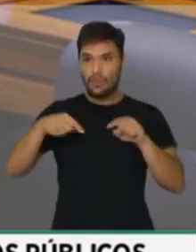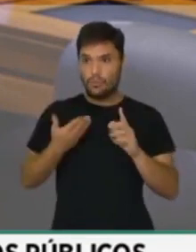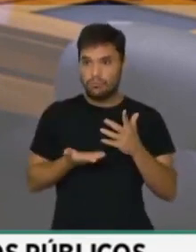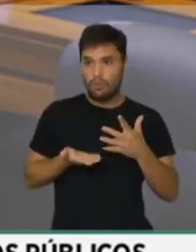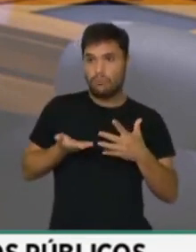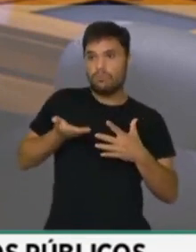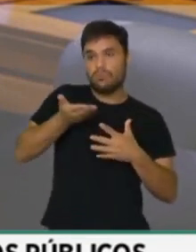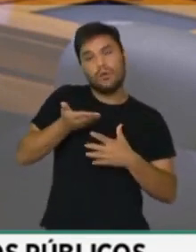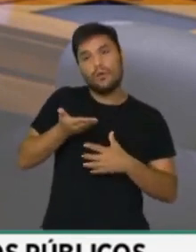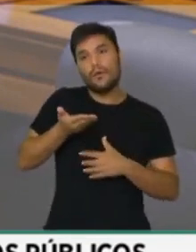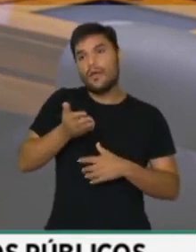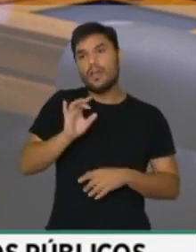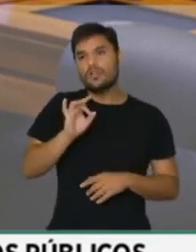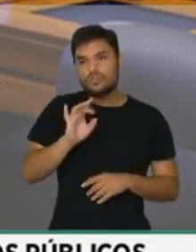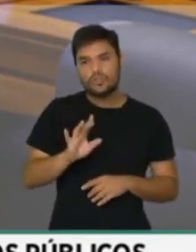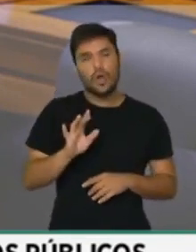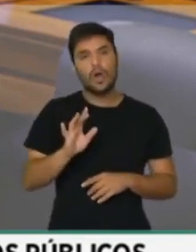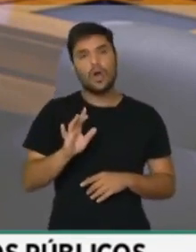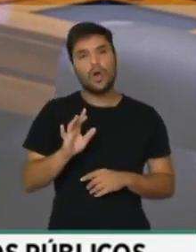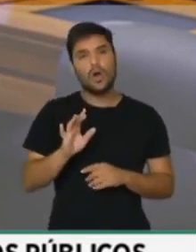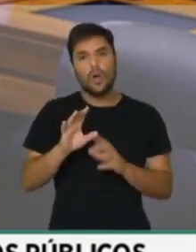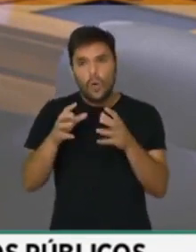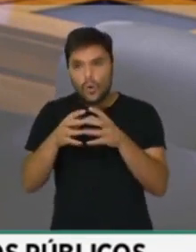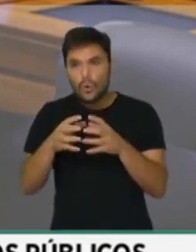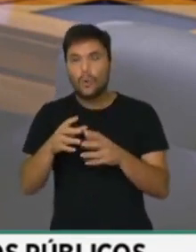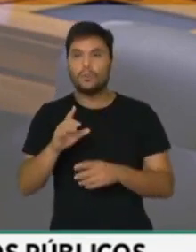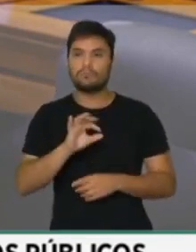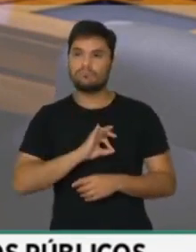e não só para aqueles agentes de